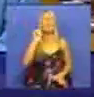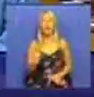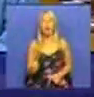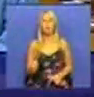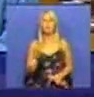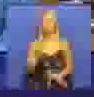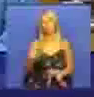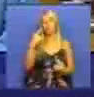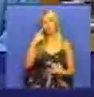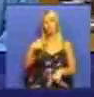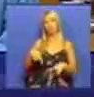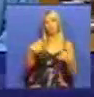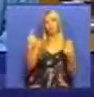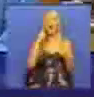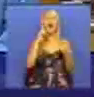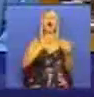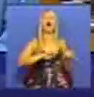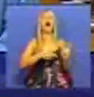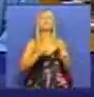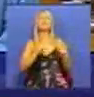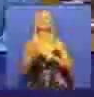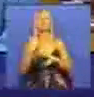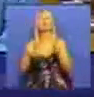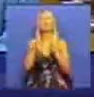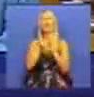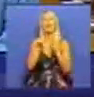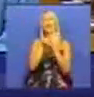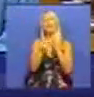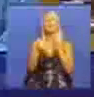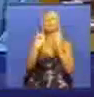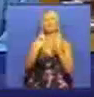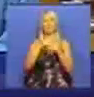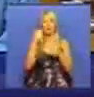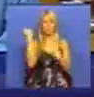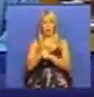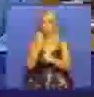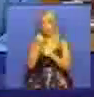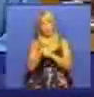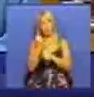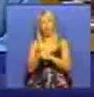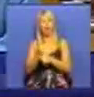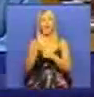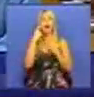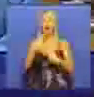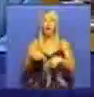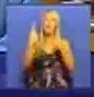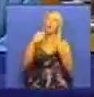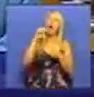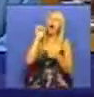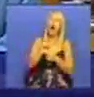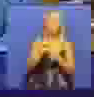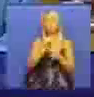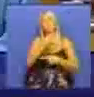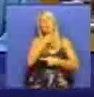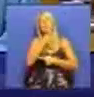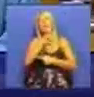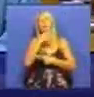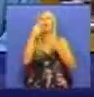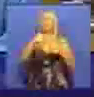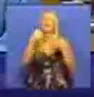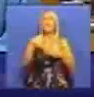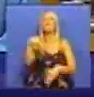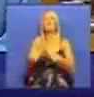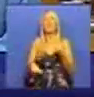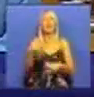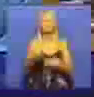acena com as alterações da legislação laboral, introduzindo no seu discurso a flexi-segurança e